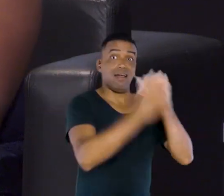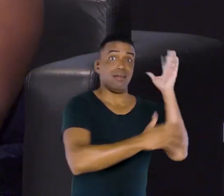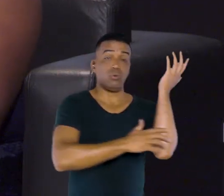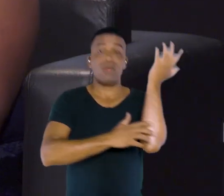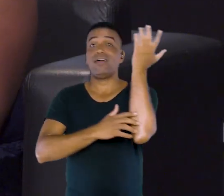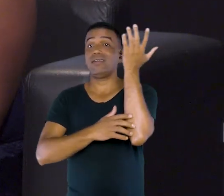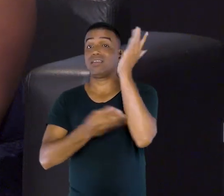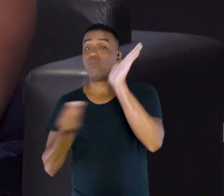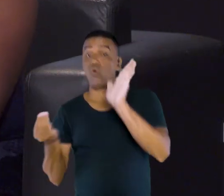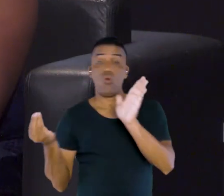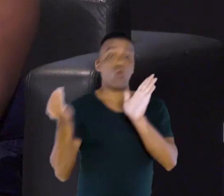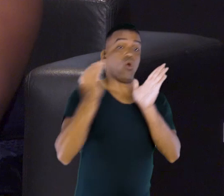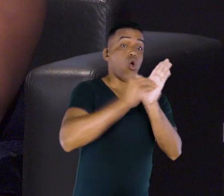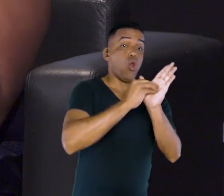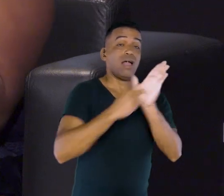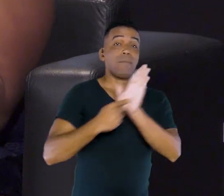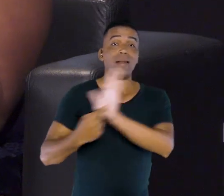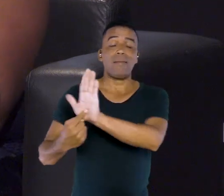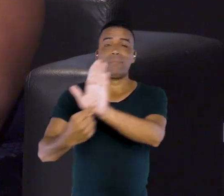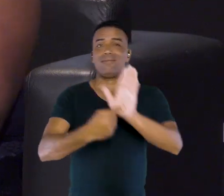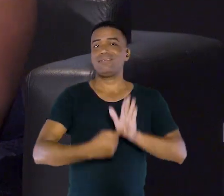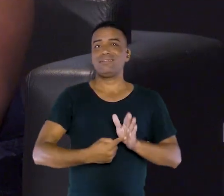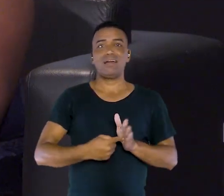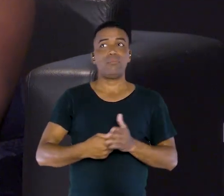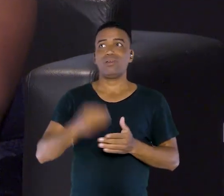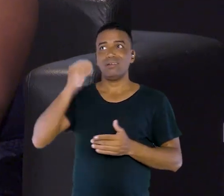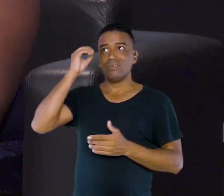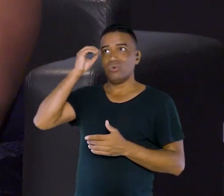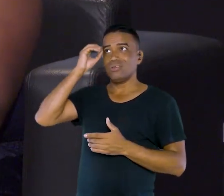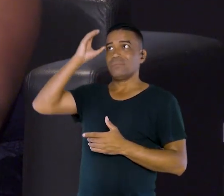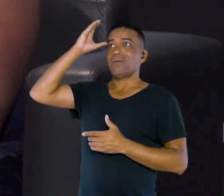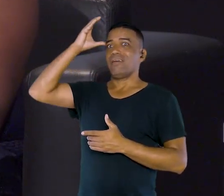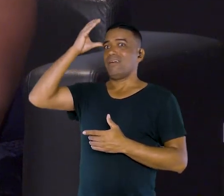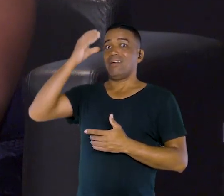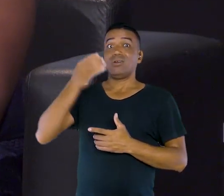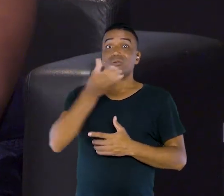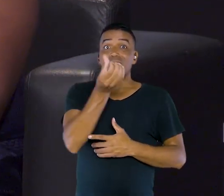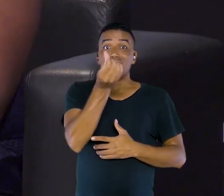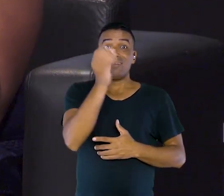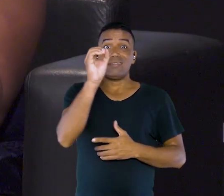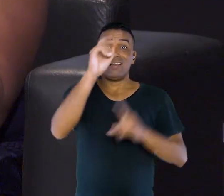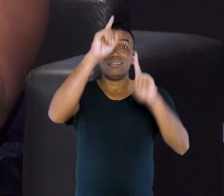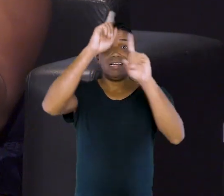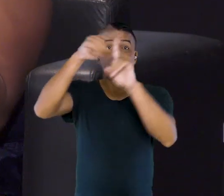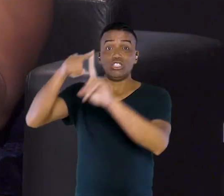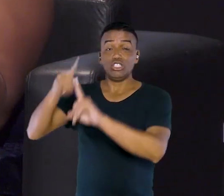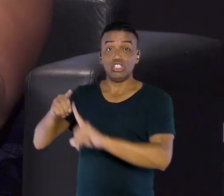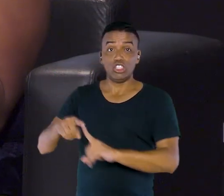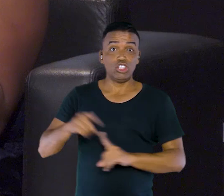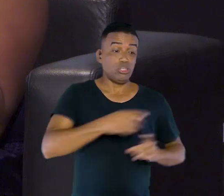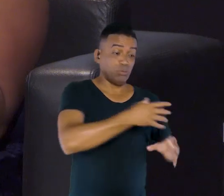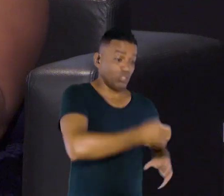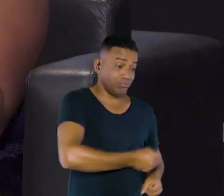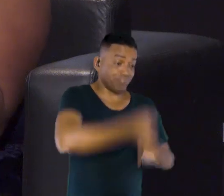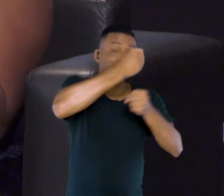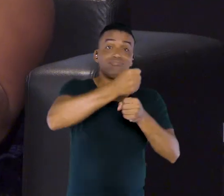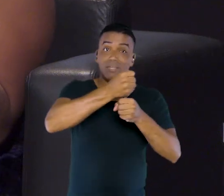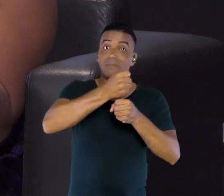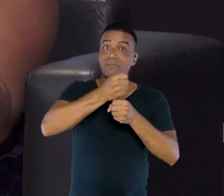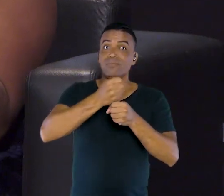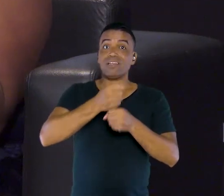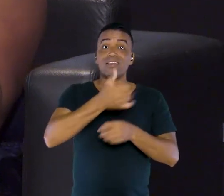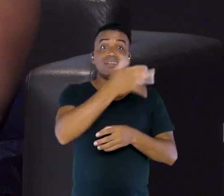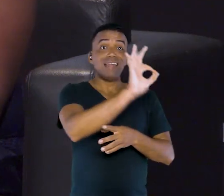para apresentar, sabe? Porque é muito, sabe? São 60 espécies de maniva. Cada mulher